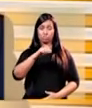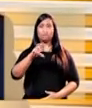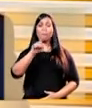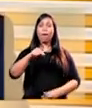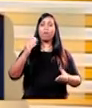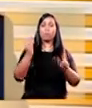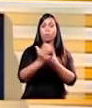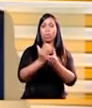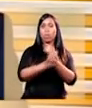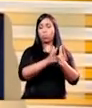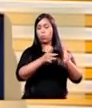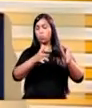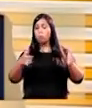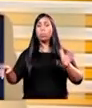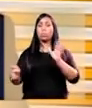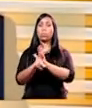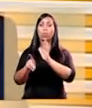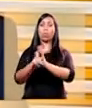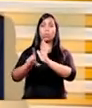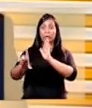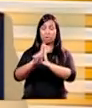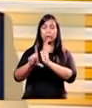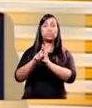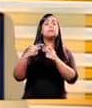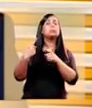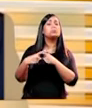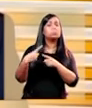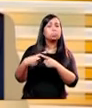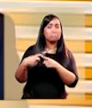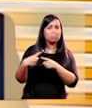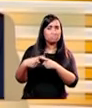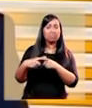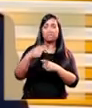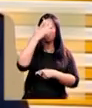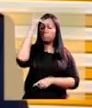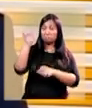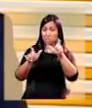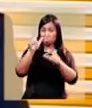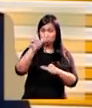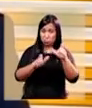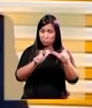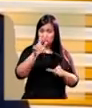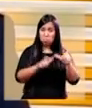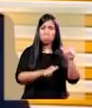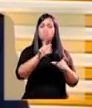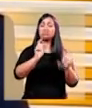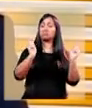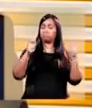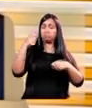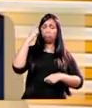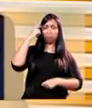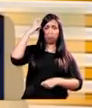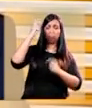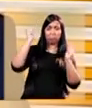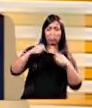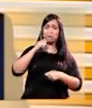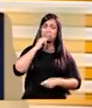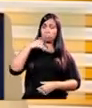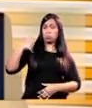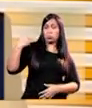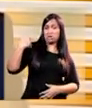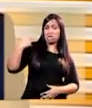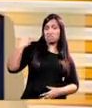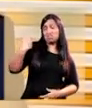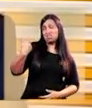é um processo previsto na lei para que pessoas maiores e capazes, portanto,